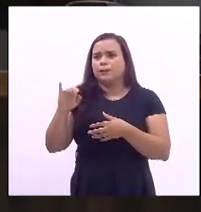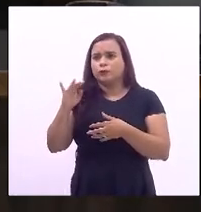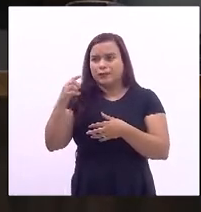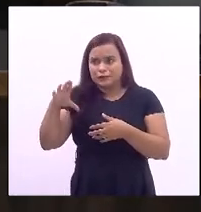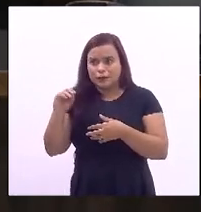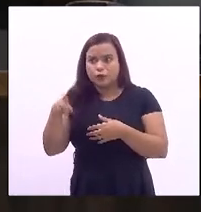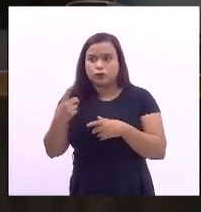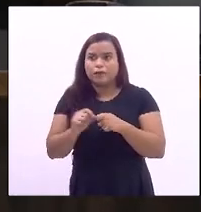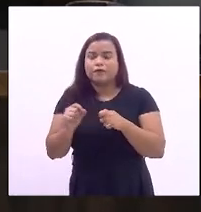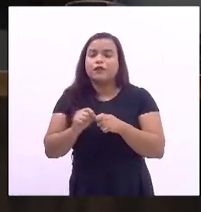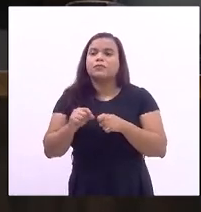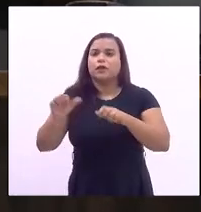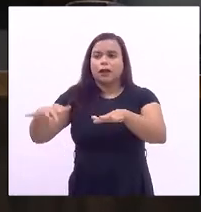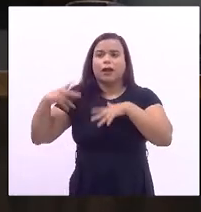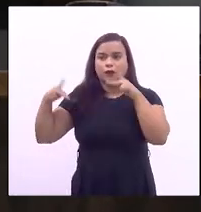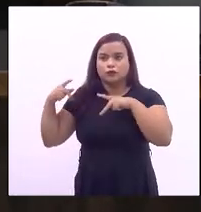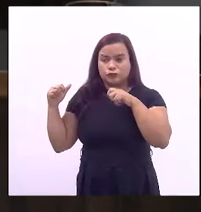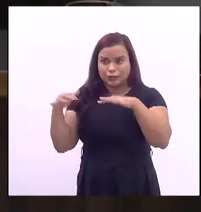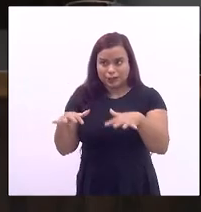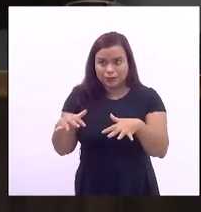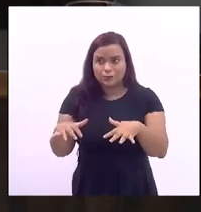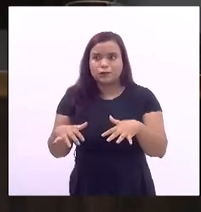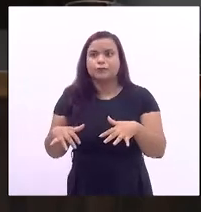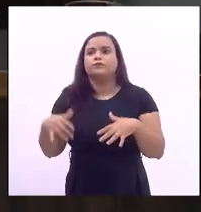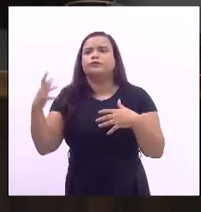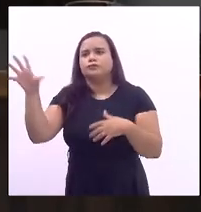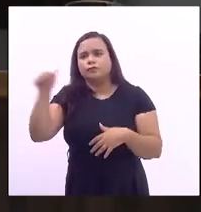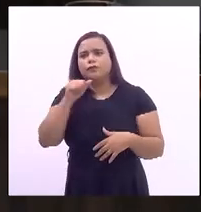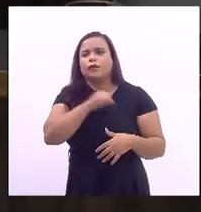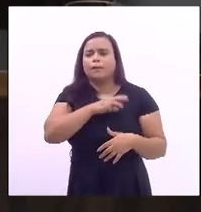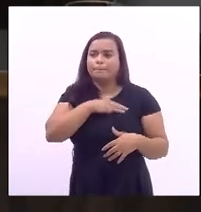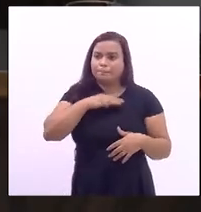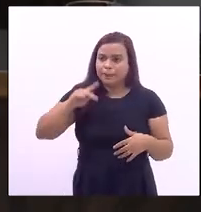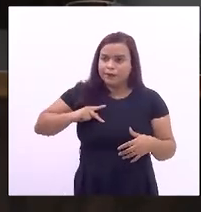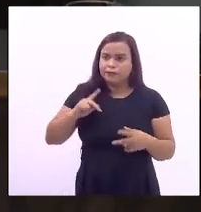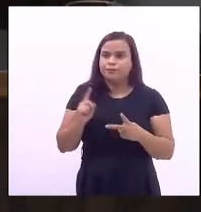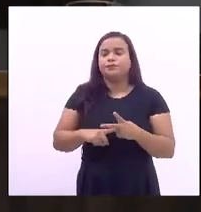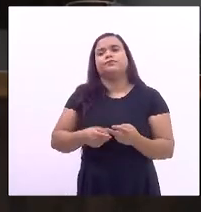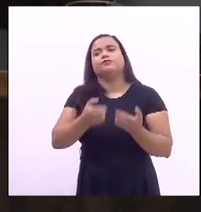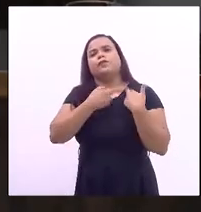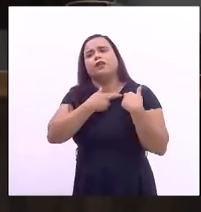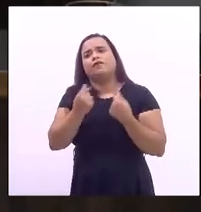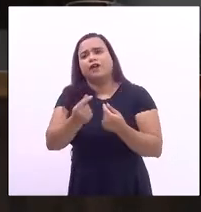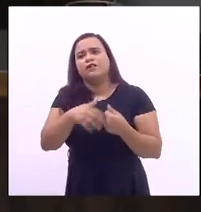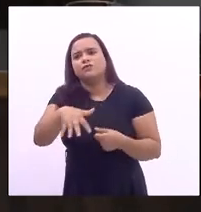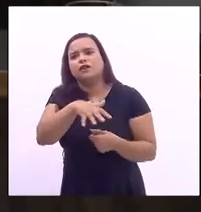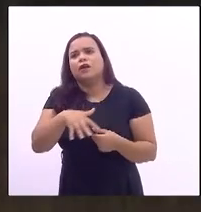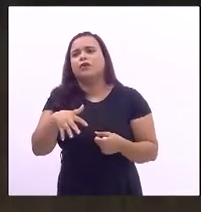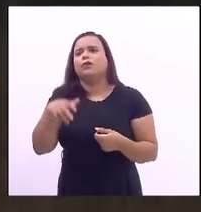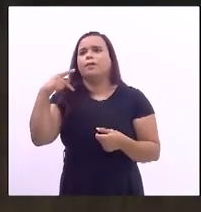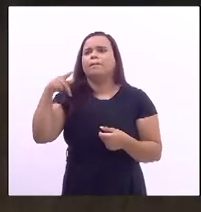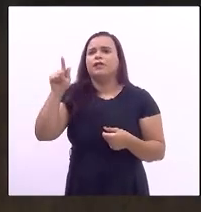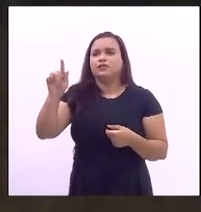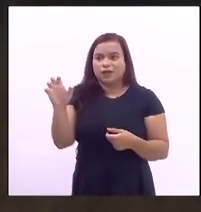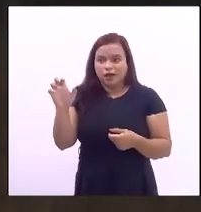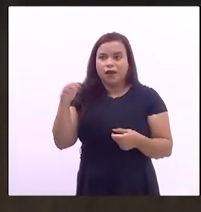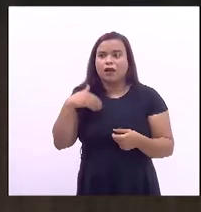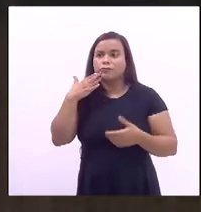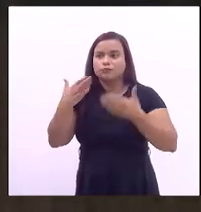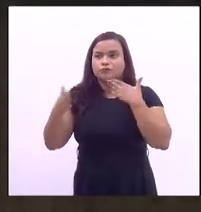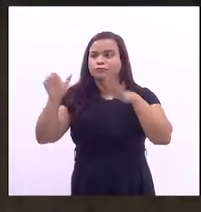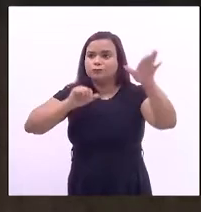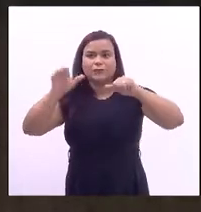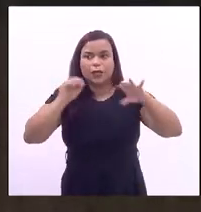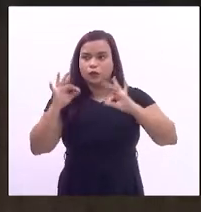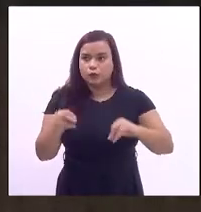audiência para que a gente possa discutir chamar Ministério Público PG chamar Fazenda e eu queria pedir então atualização